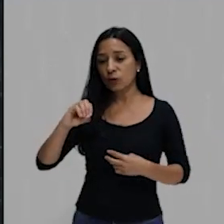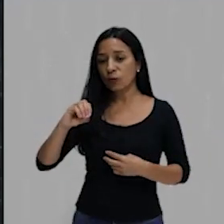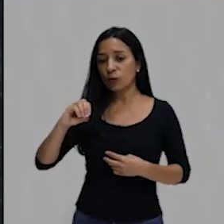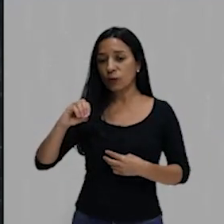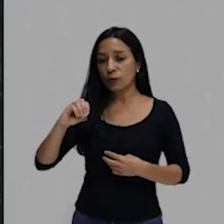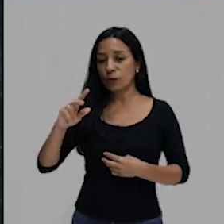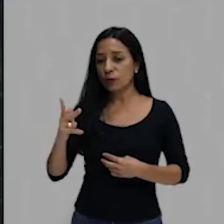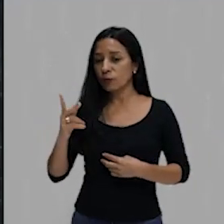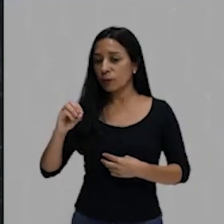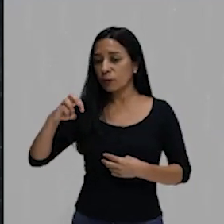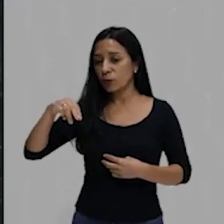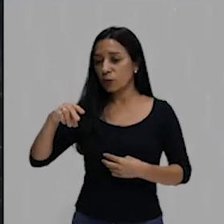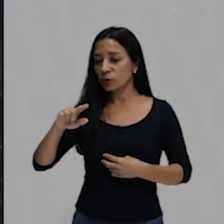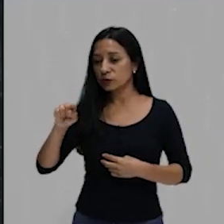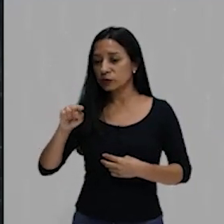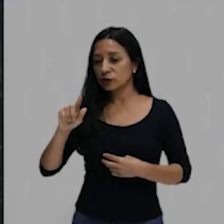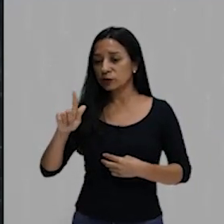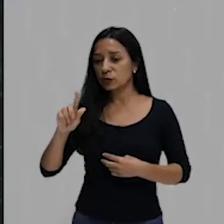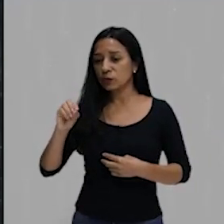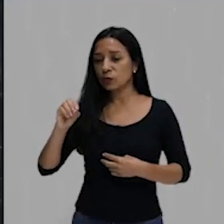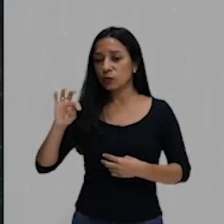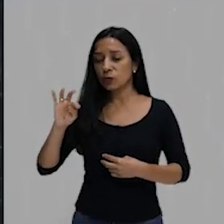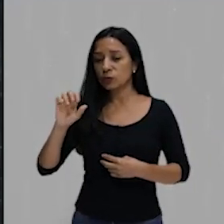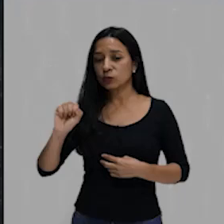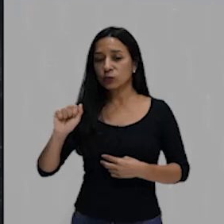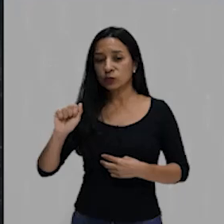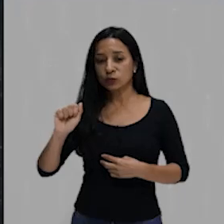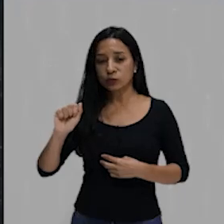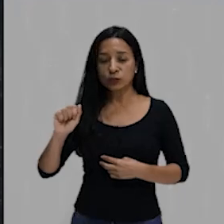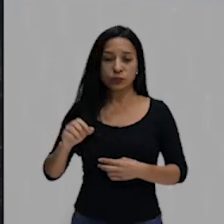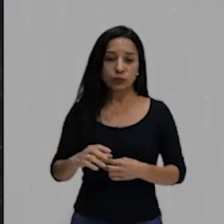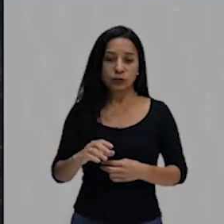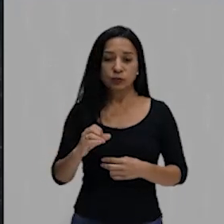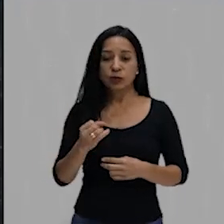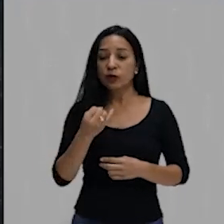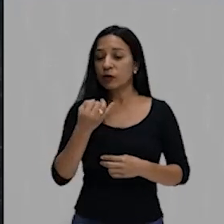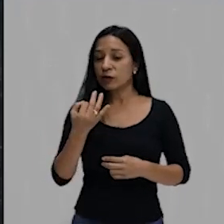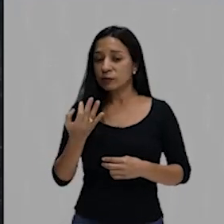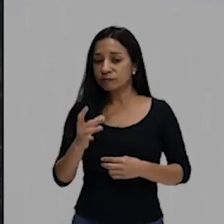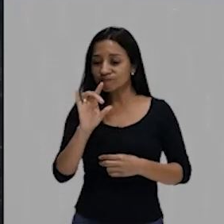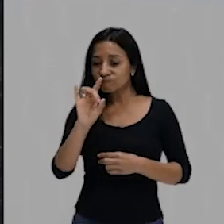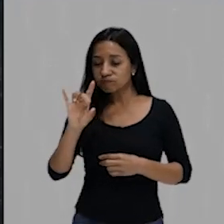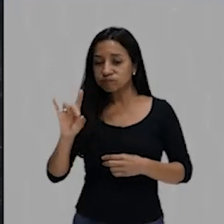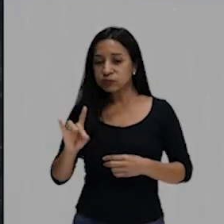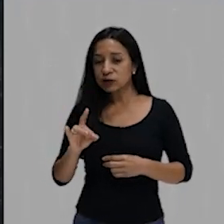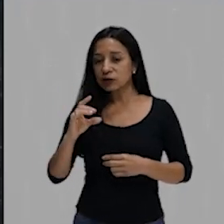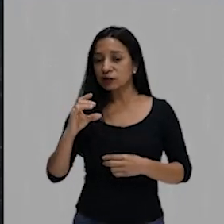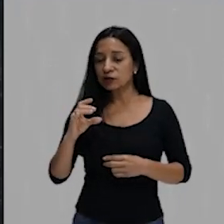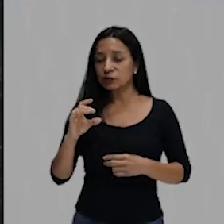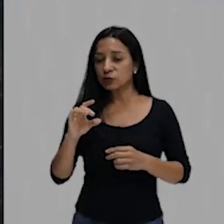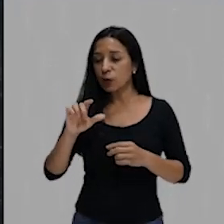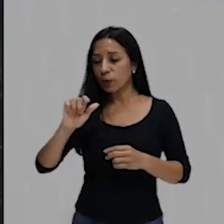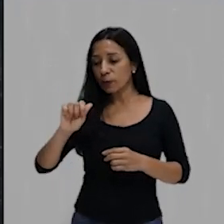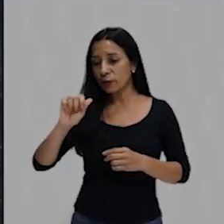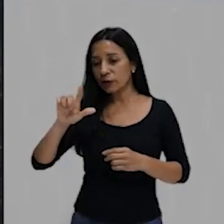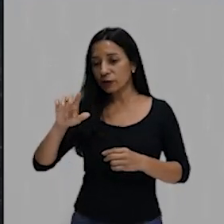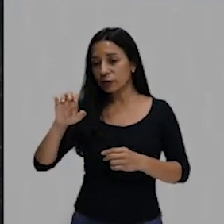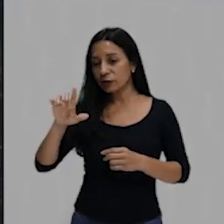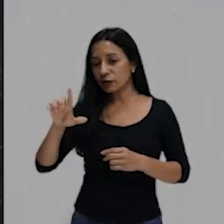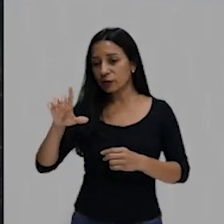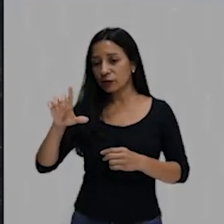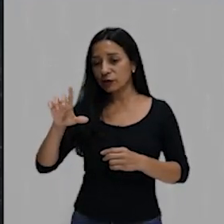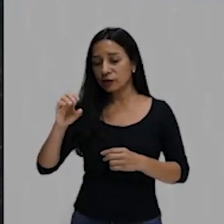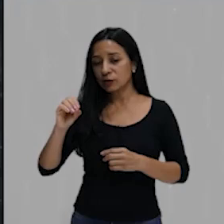Cada alelo desse aqui é o alelo que codifica a coloração chinchila, que é o alelo